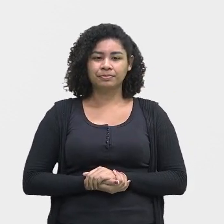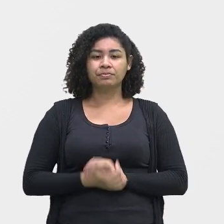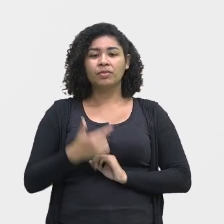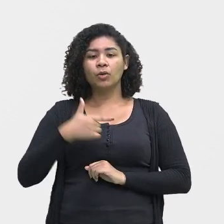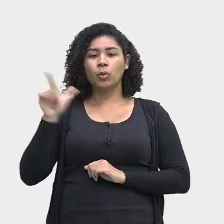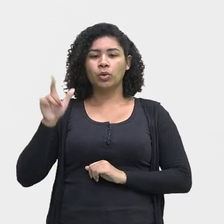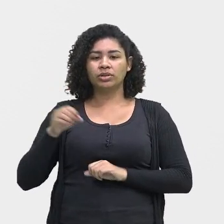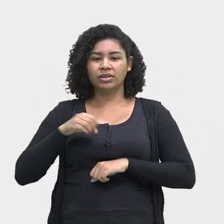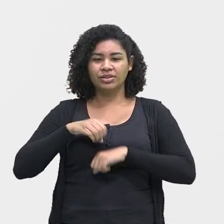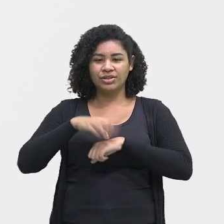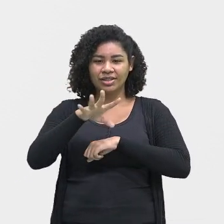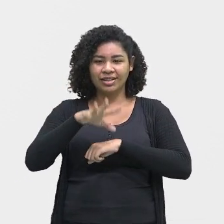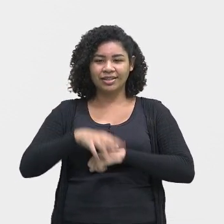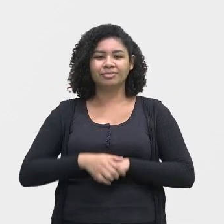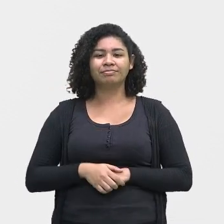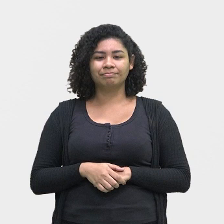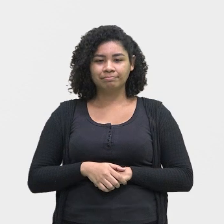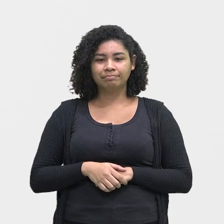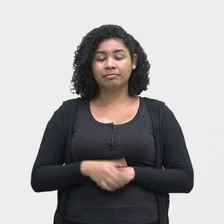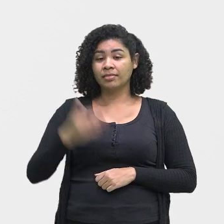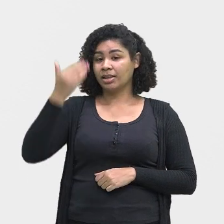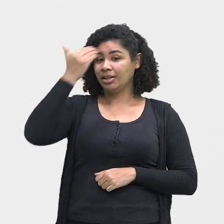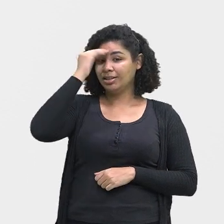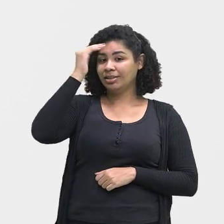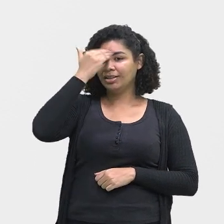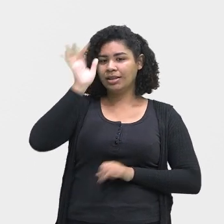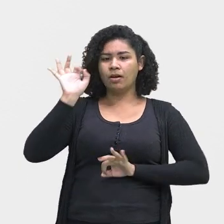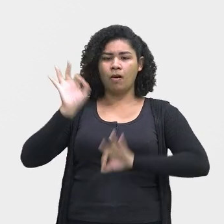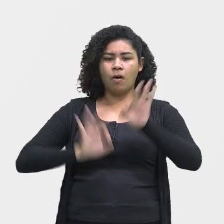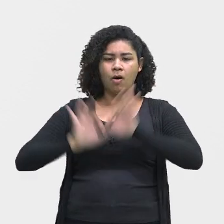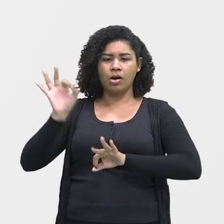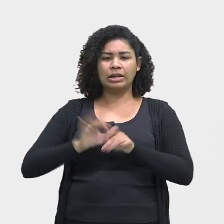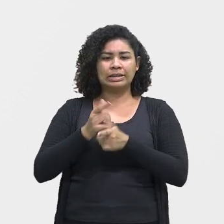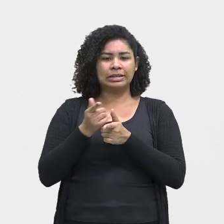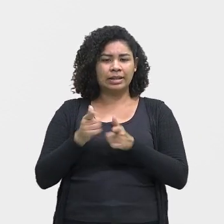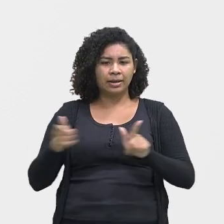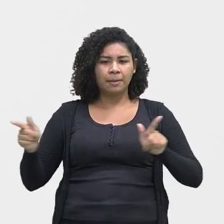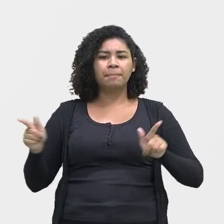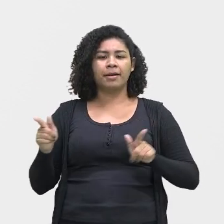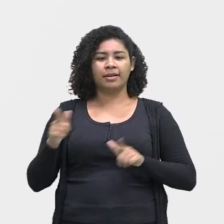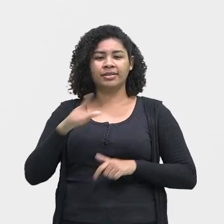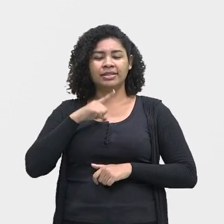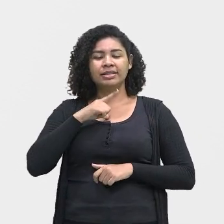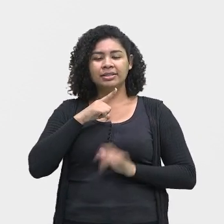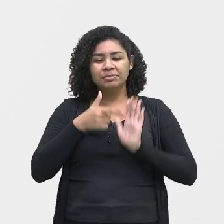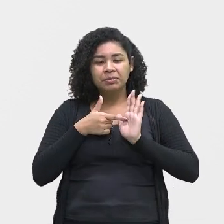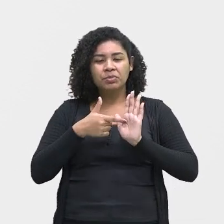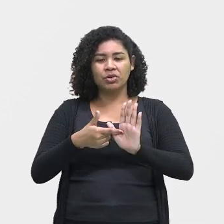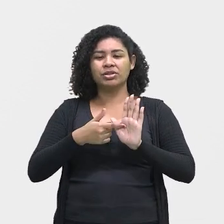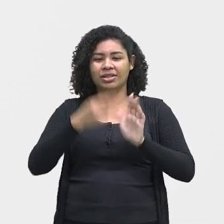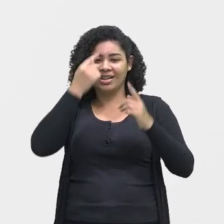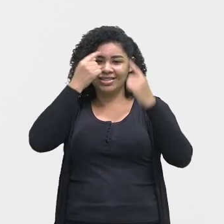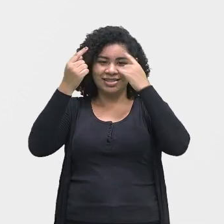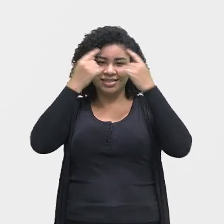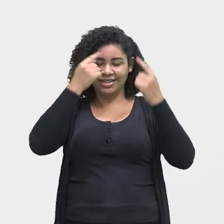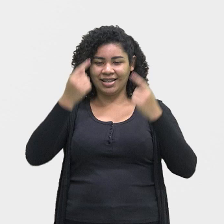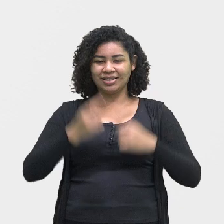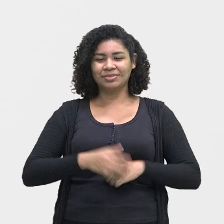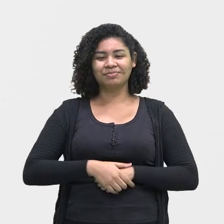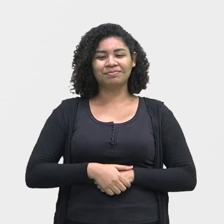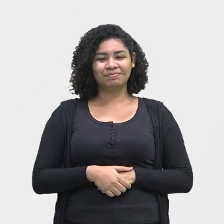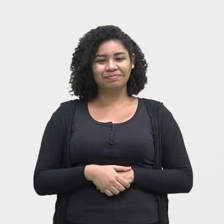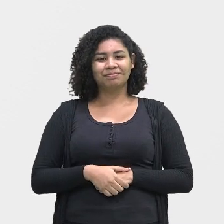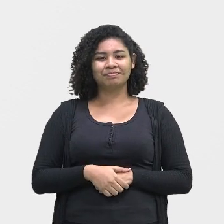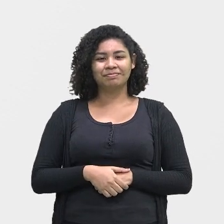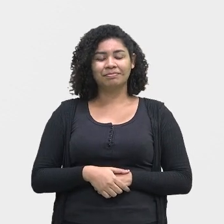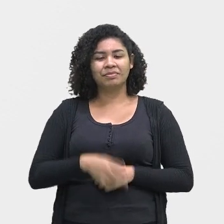dica, fortalecer as estruturas gramaticais que sustentam a formulação das ideias apresentadas. Ver